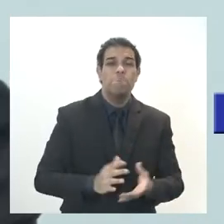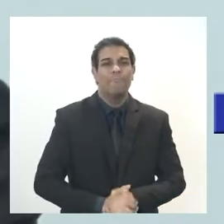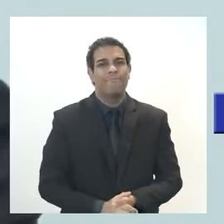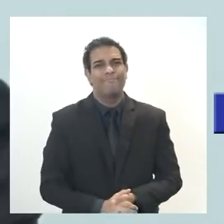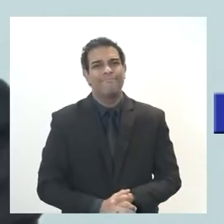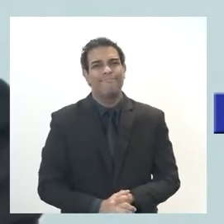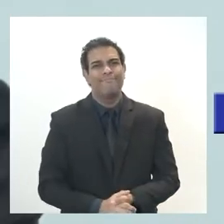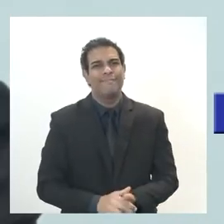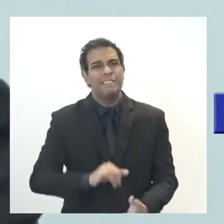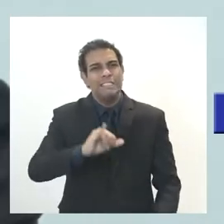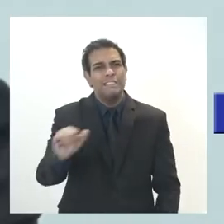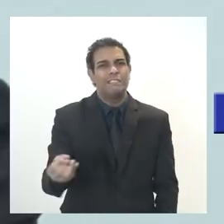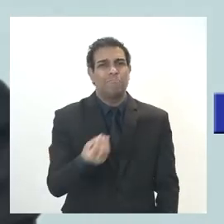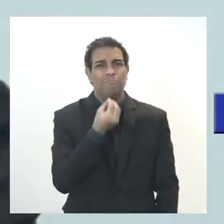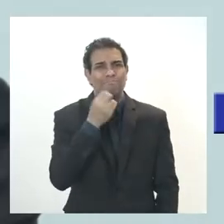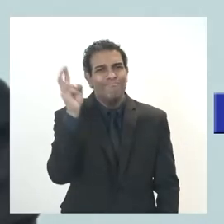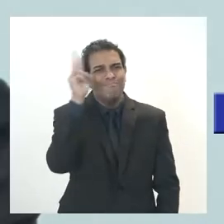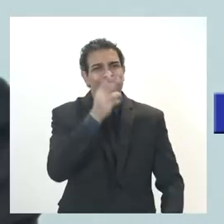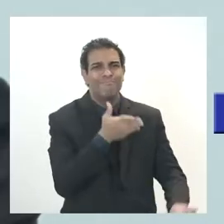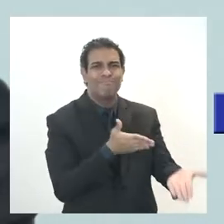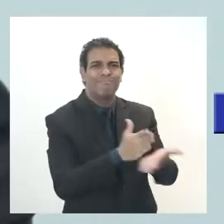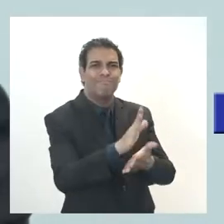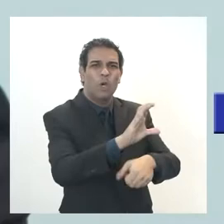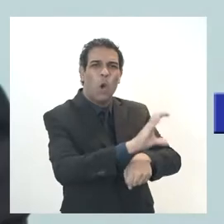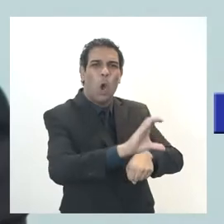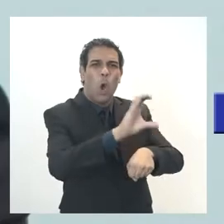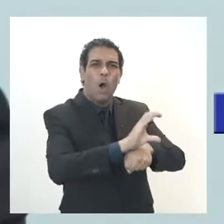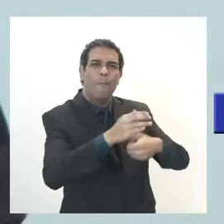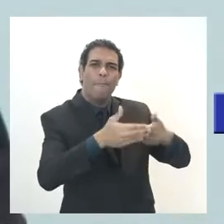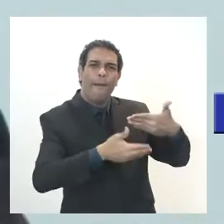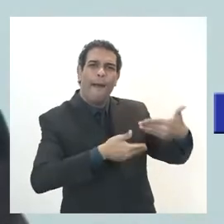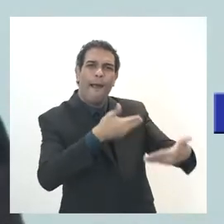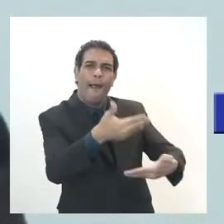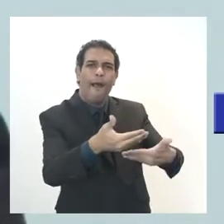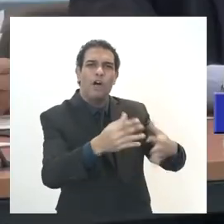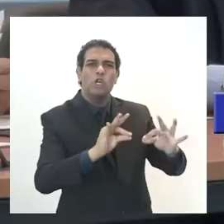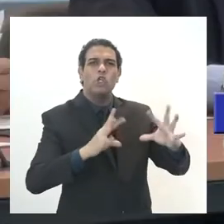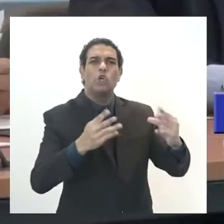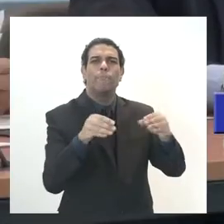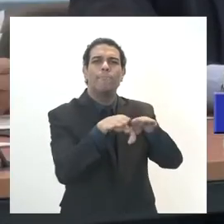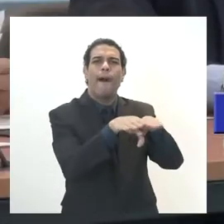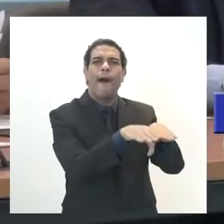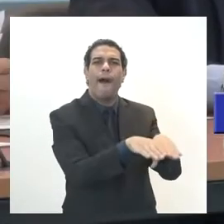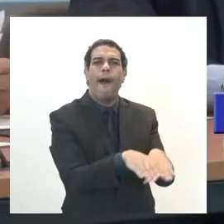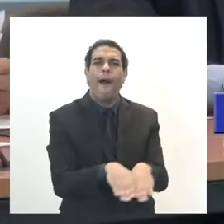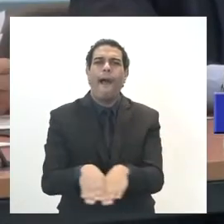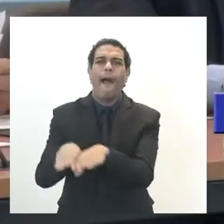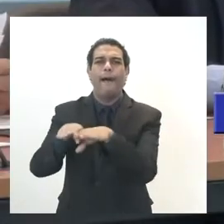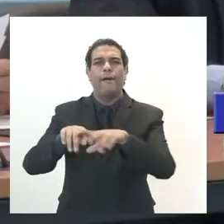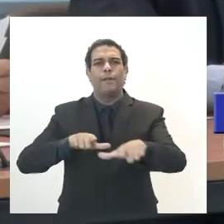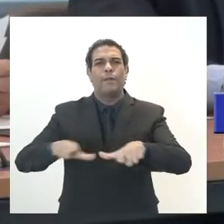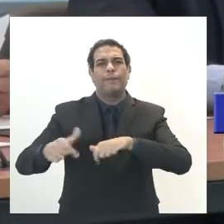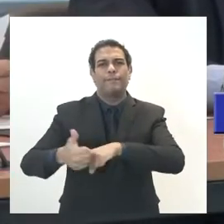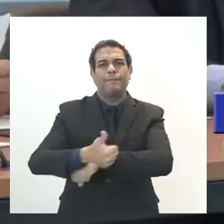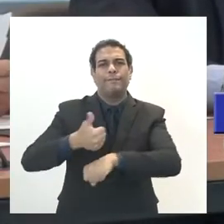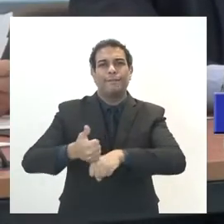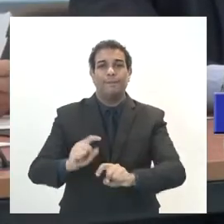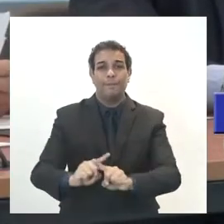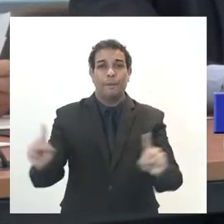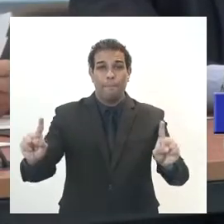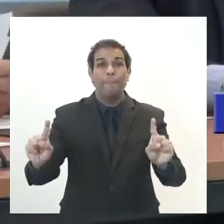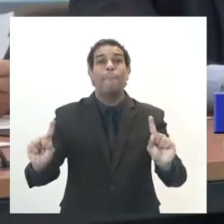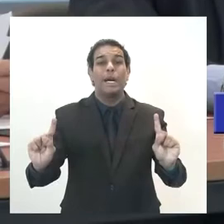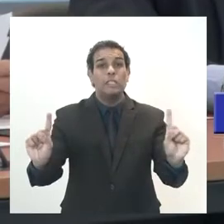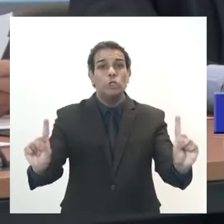aprovou a constituinte foi um avanço para toda a classe trabalhadora mas os ataques